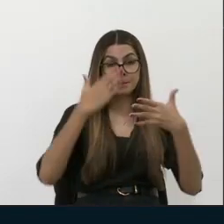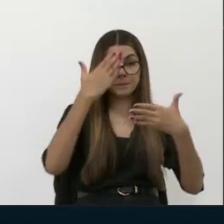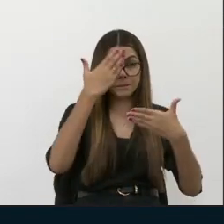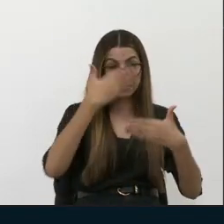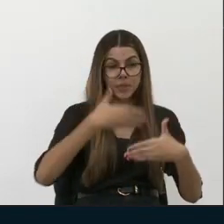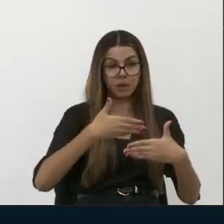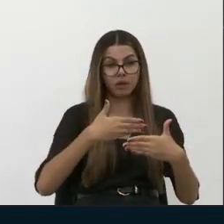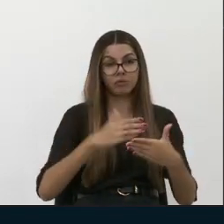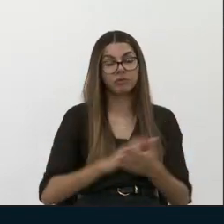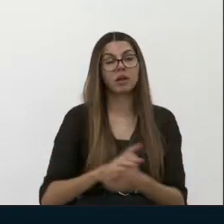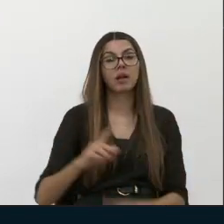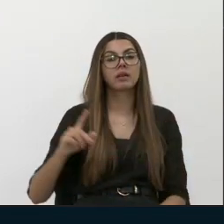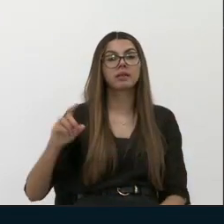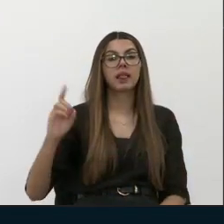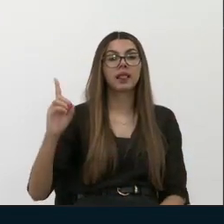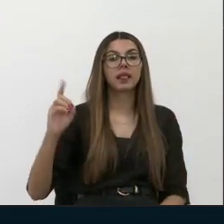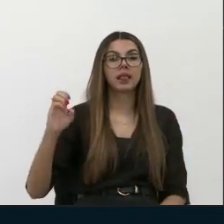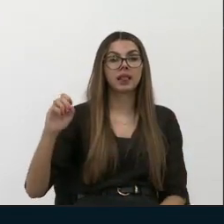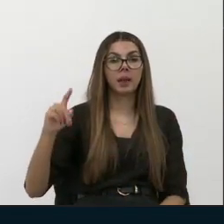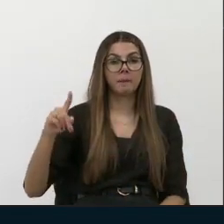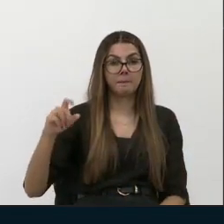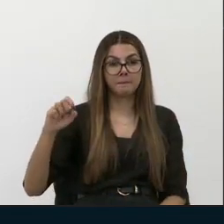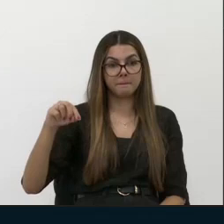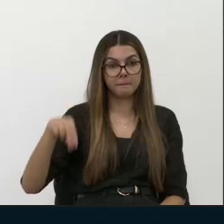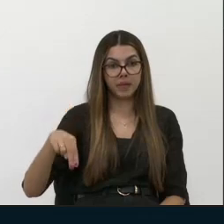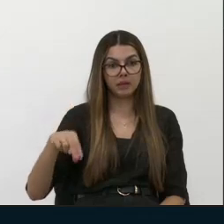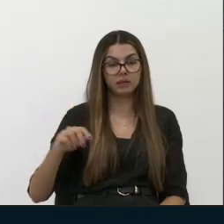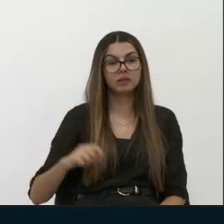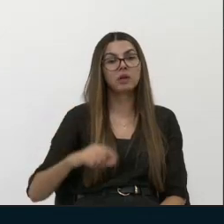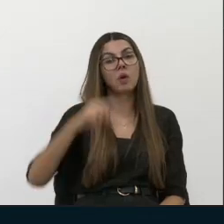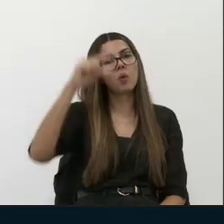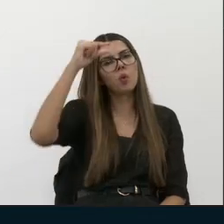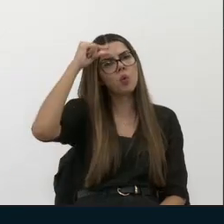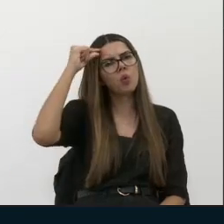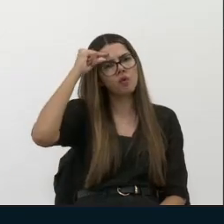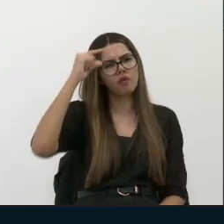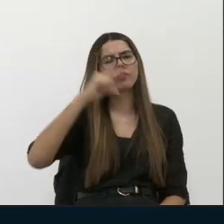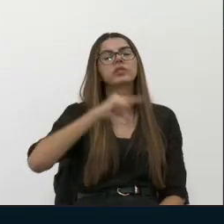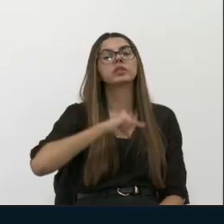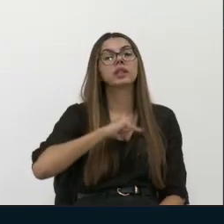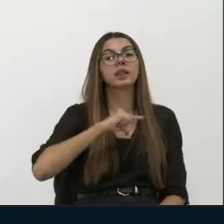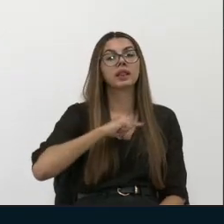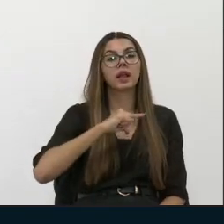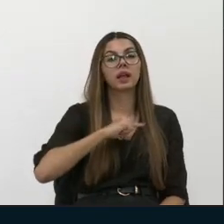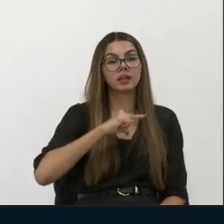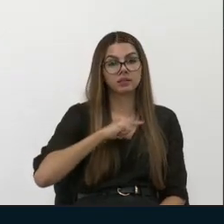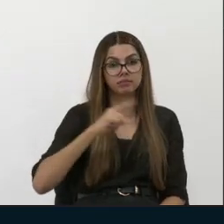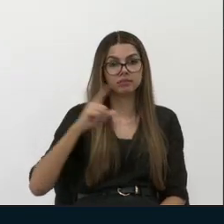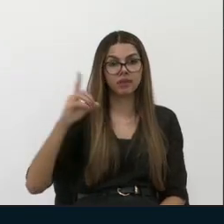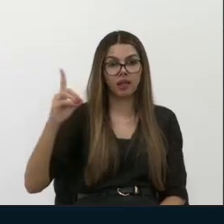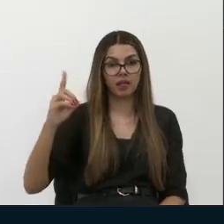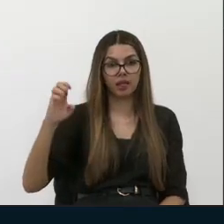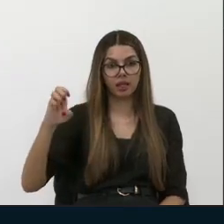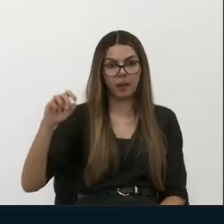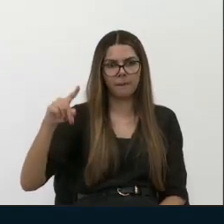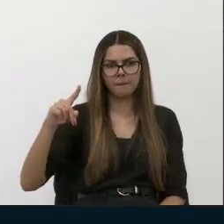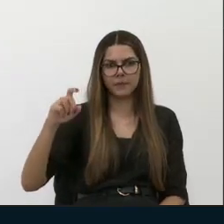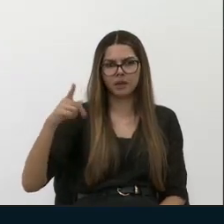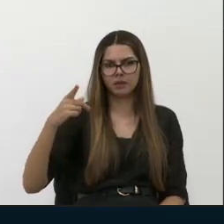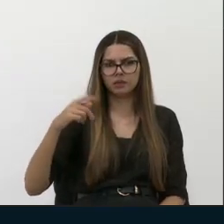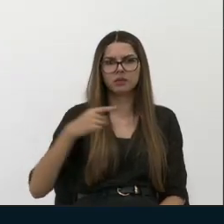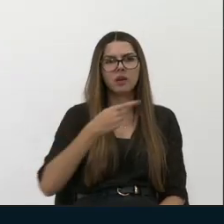É no DEPAM. No governo Guti tem sim, no DEPAM. E eu não vou